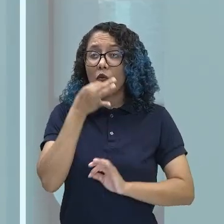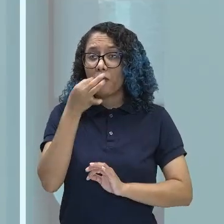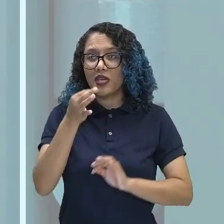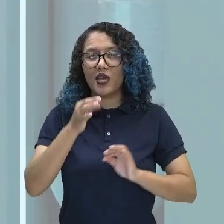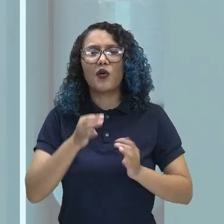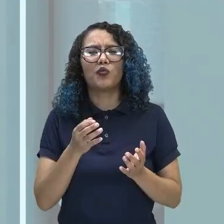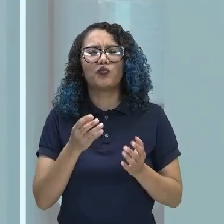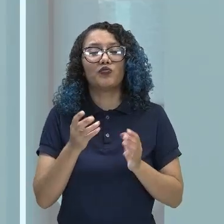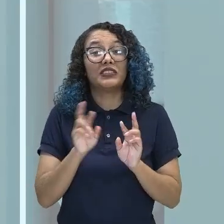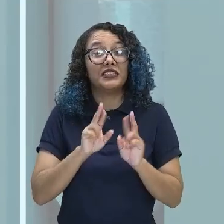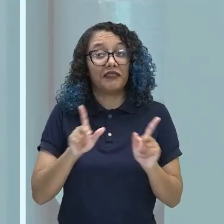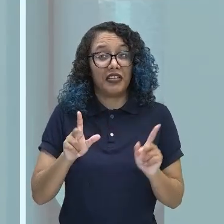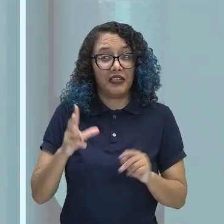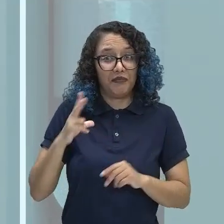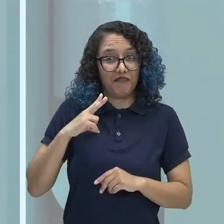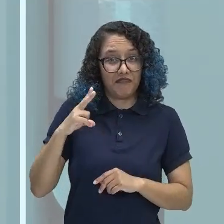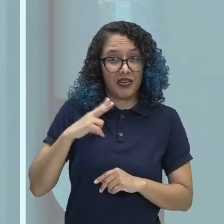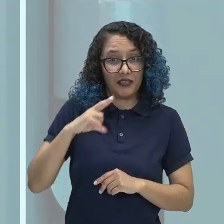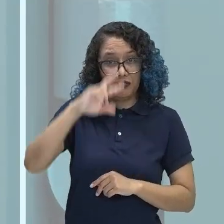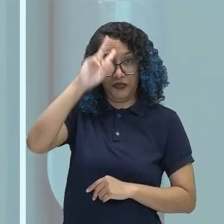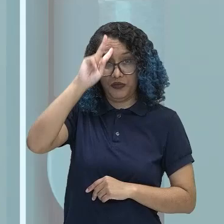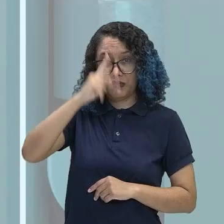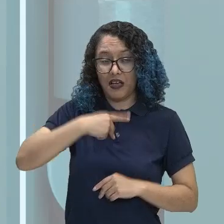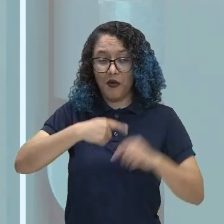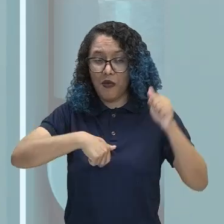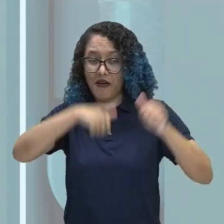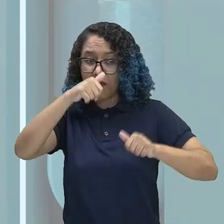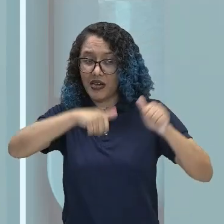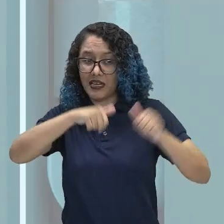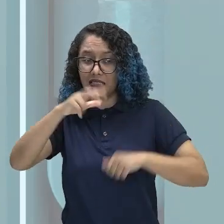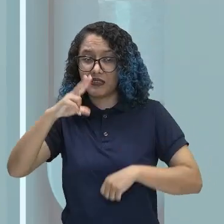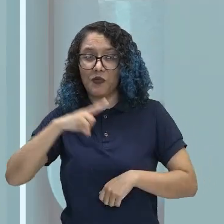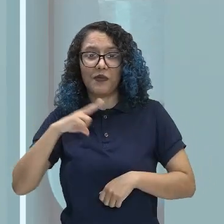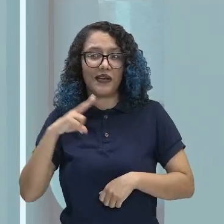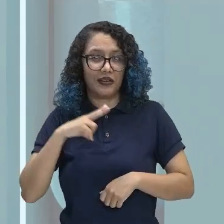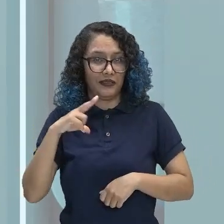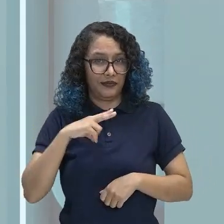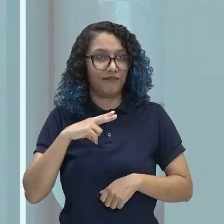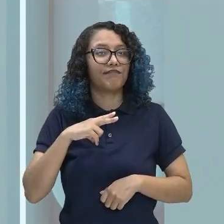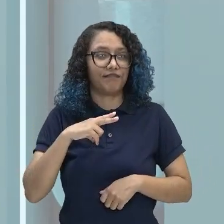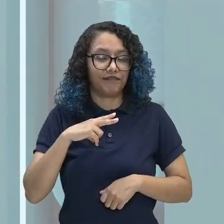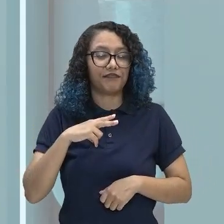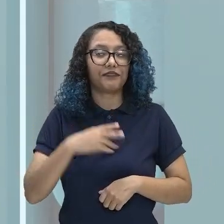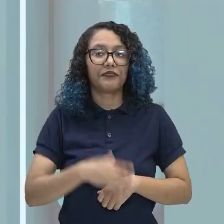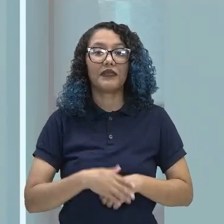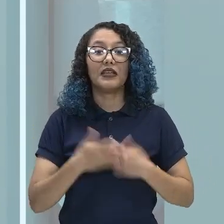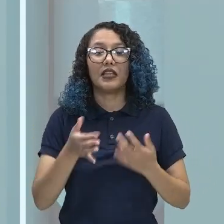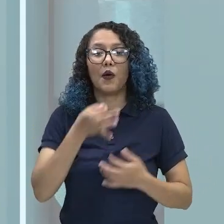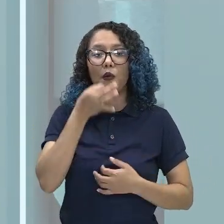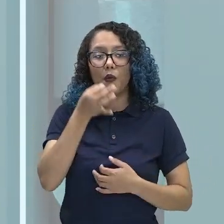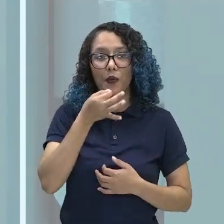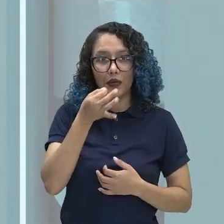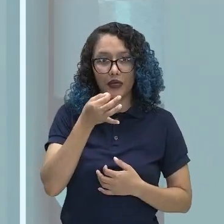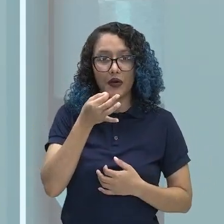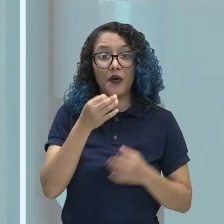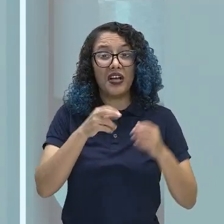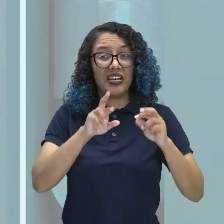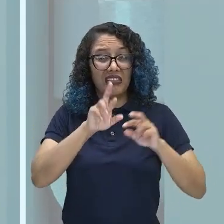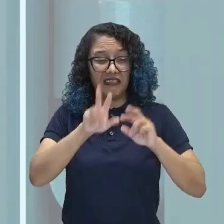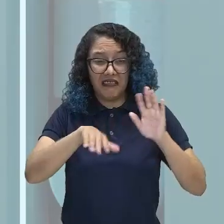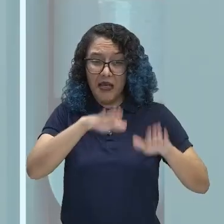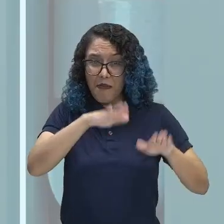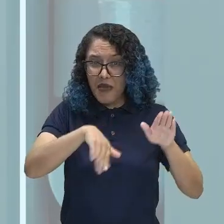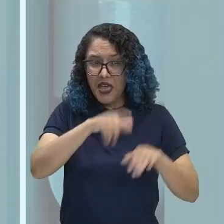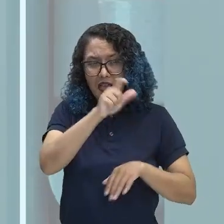muito subjetivo, é um julgamento, uma avaliação, é algo pessoal. E a opinião ela vai ser diferente de pessoa para